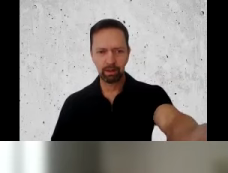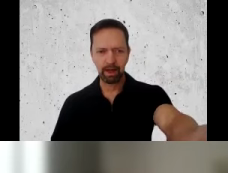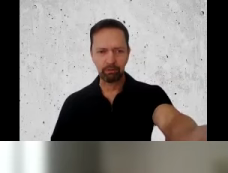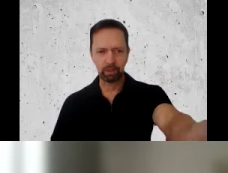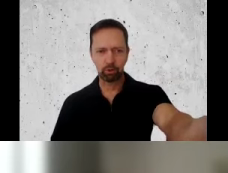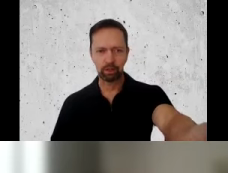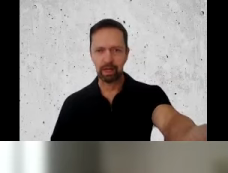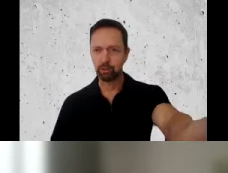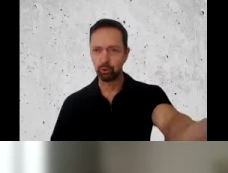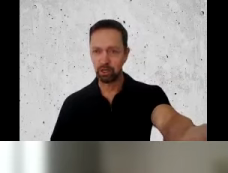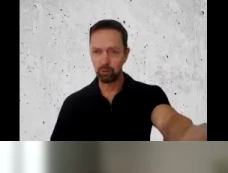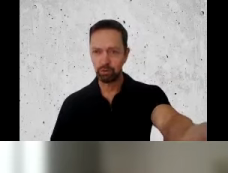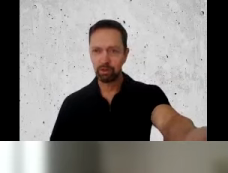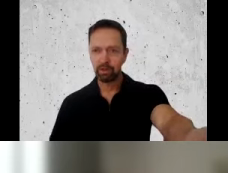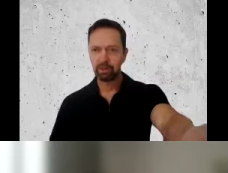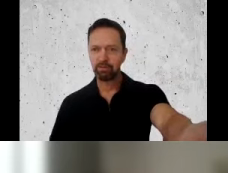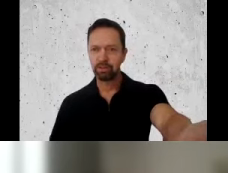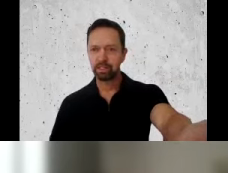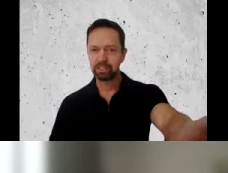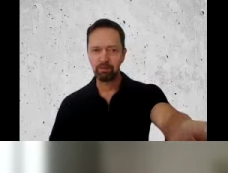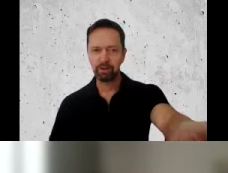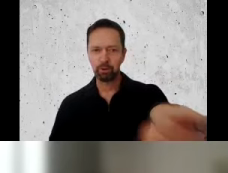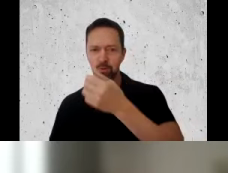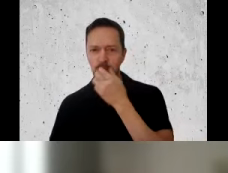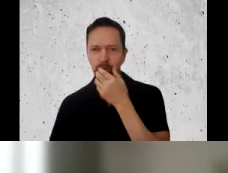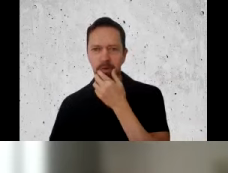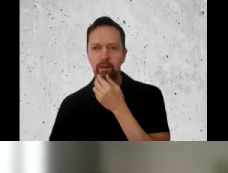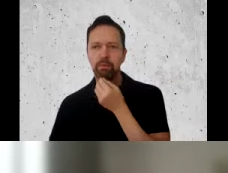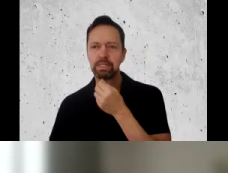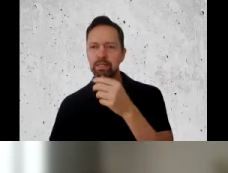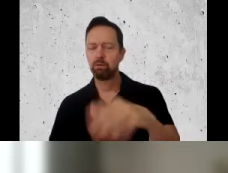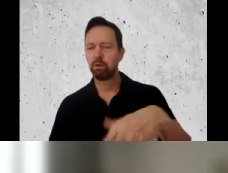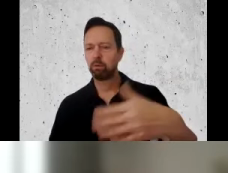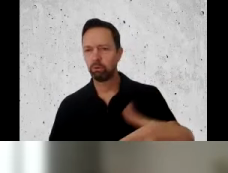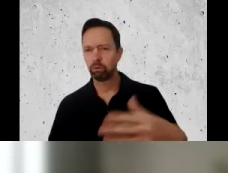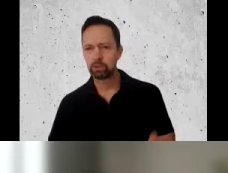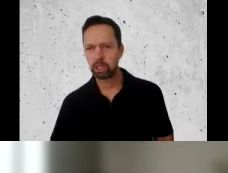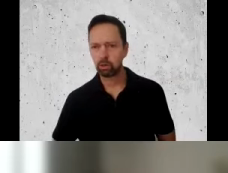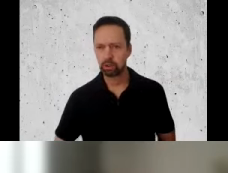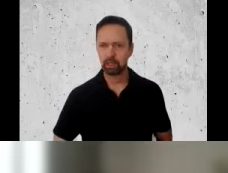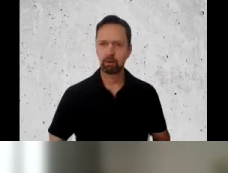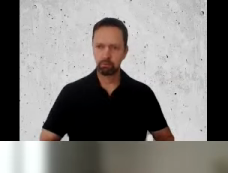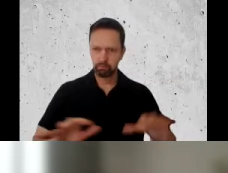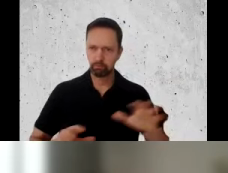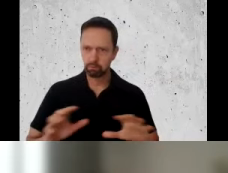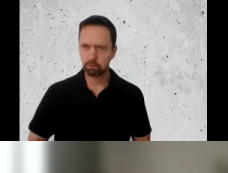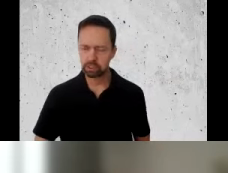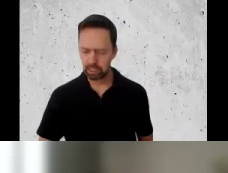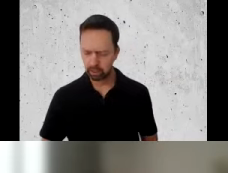tanta árvore cortada no rio que você não vê o rio. Mas nesse o caso que ele conta é que